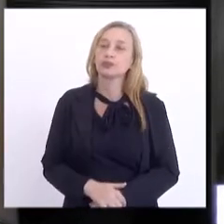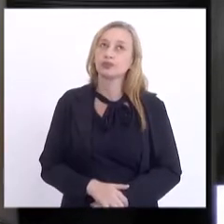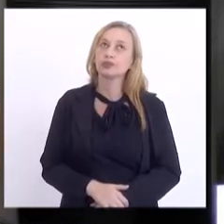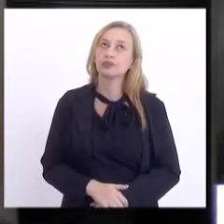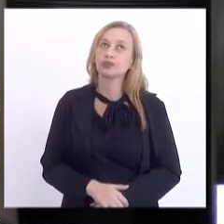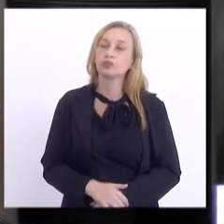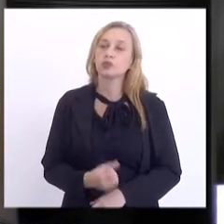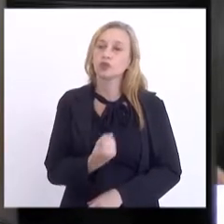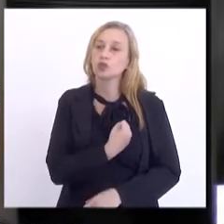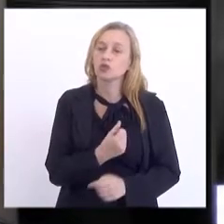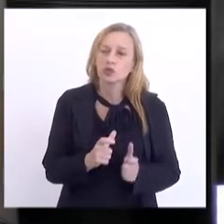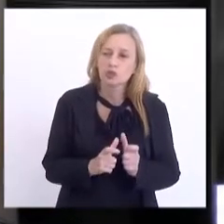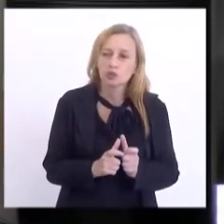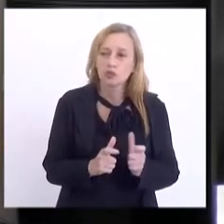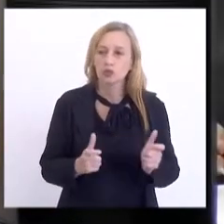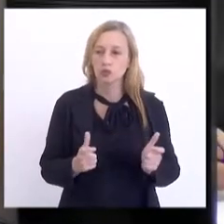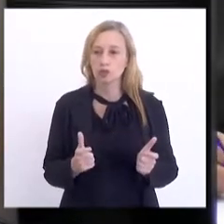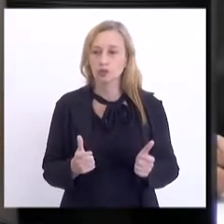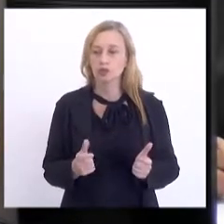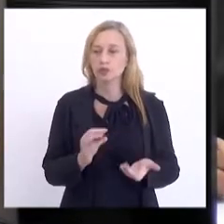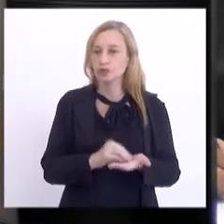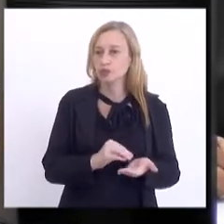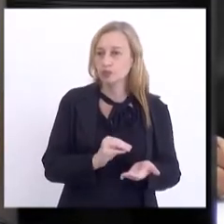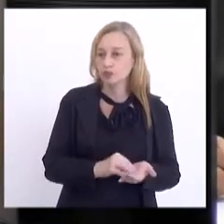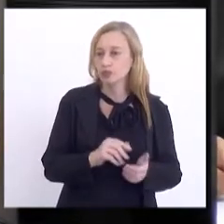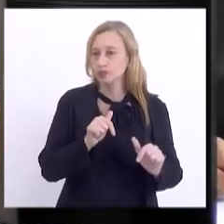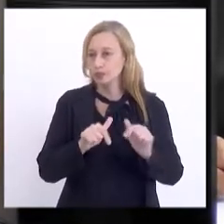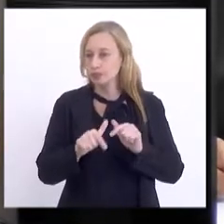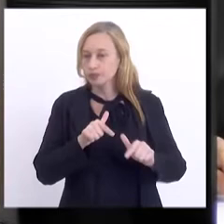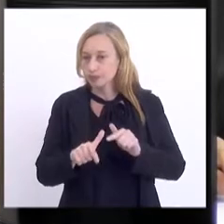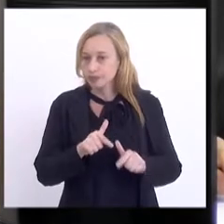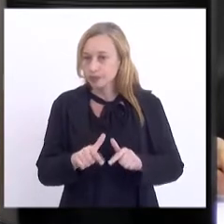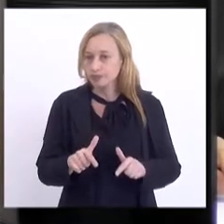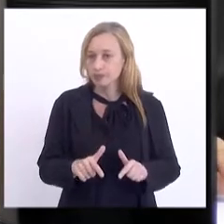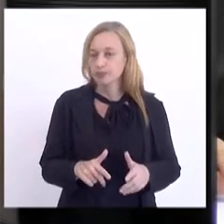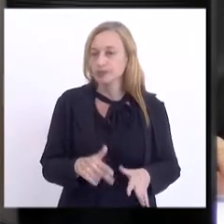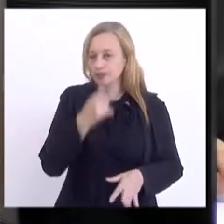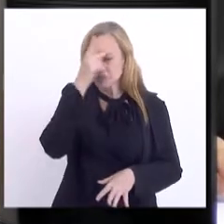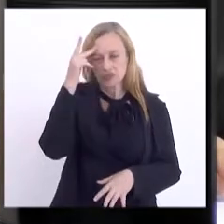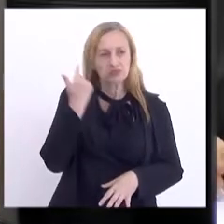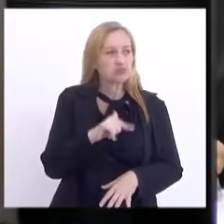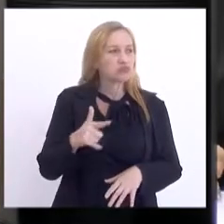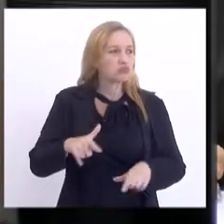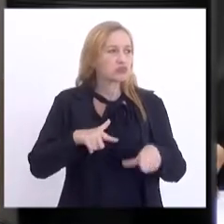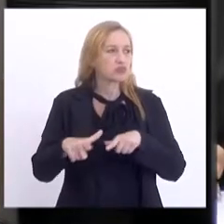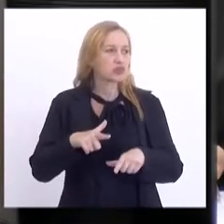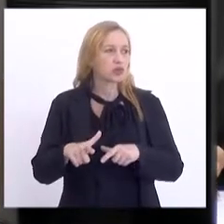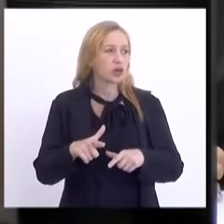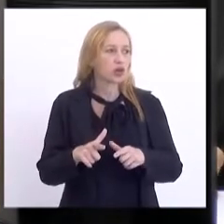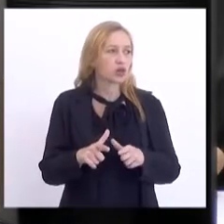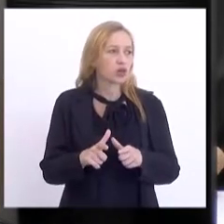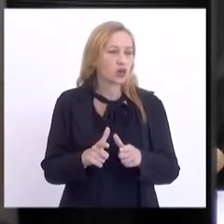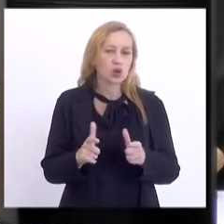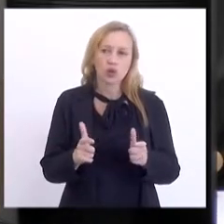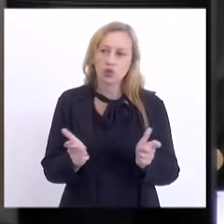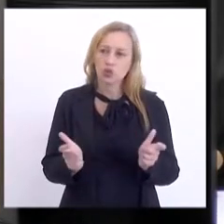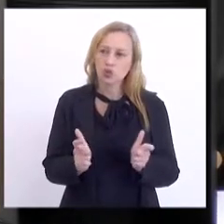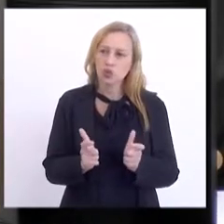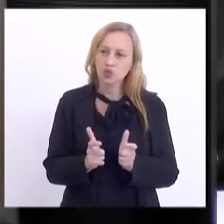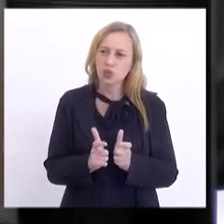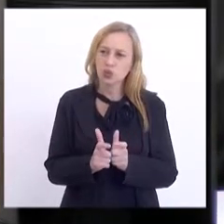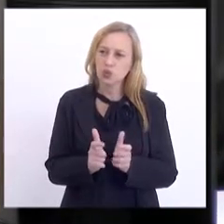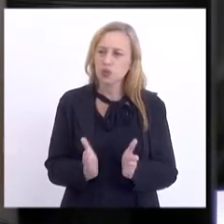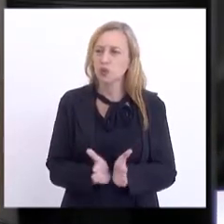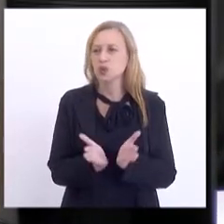número absurdo de desempregados o número o surdo de crescimento da miserabilidade